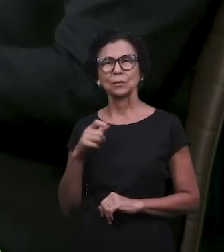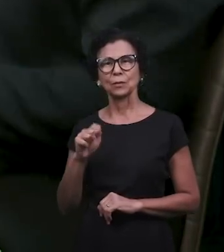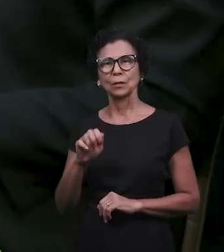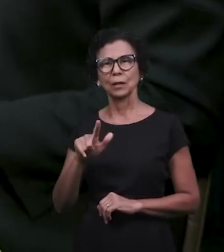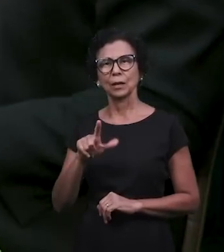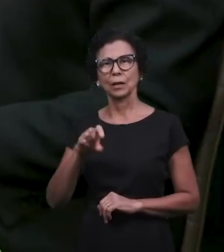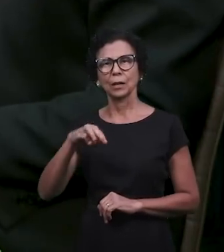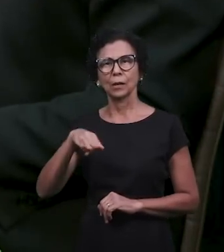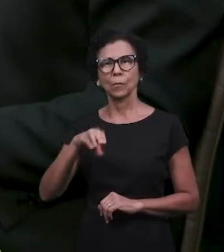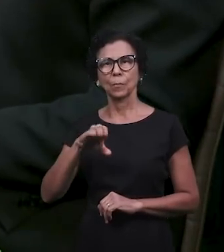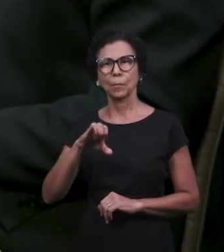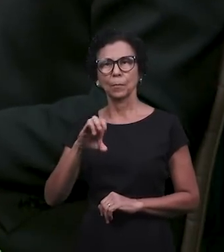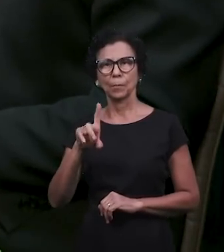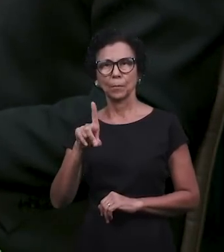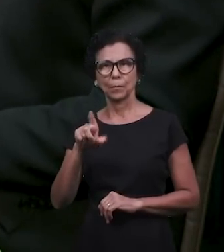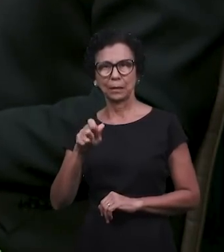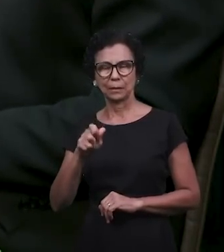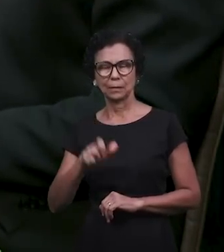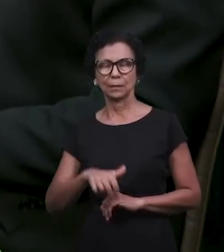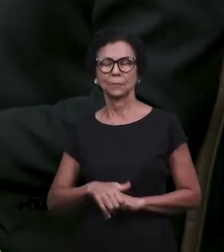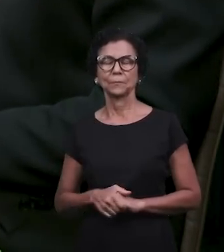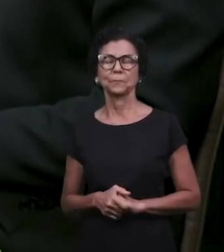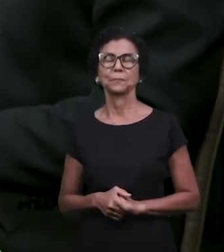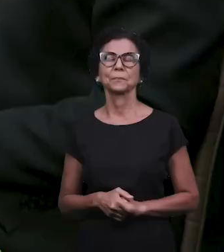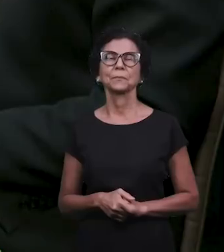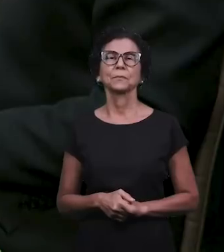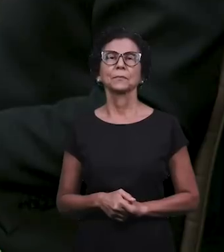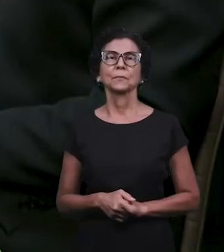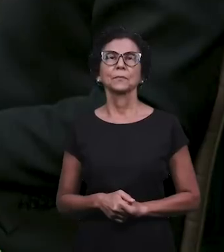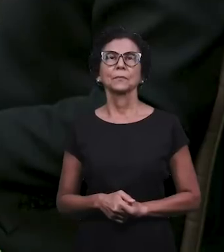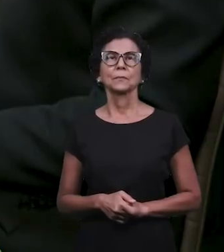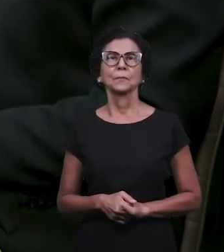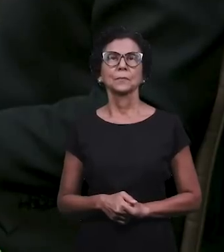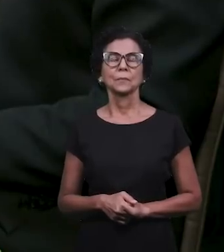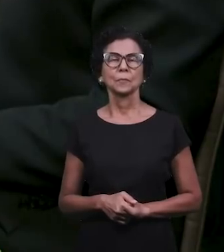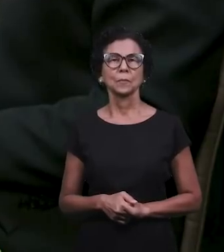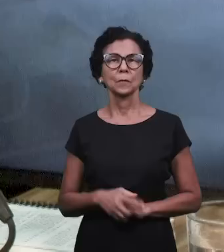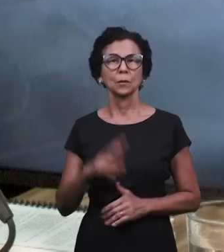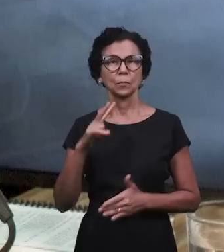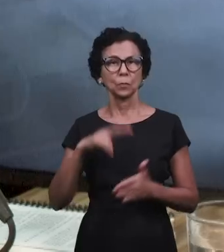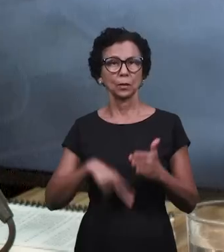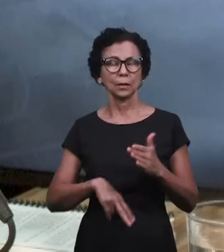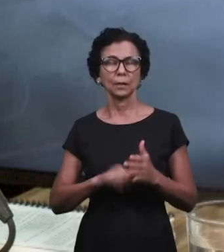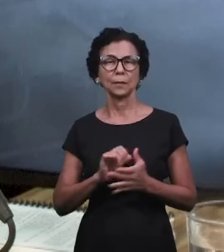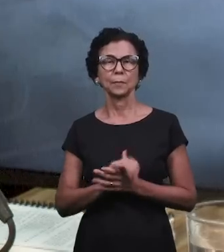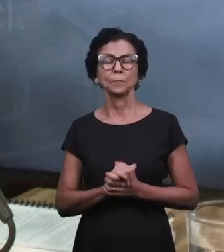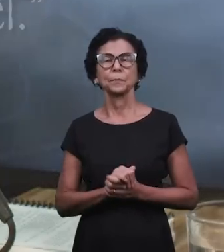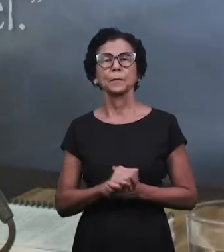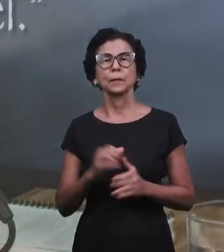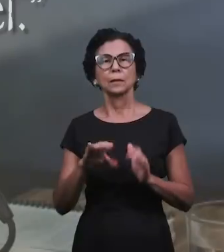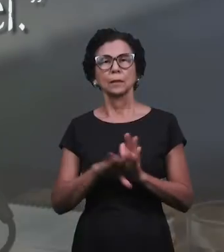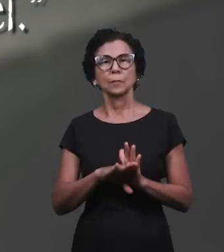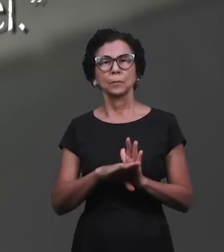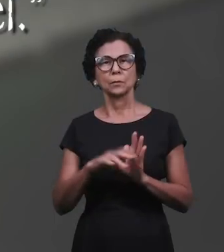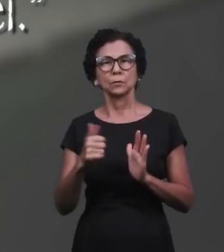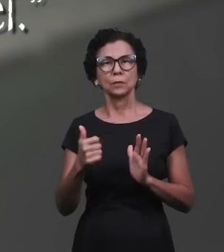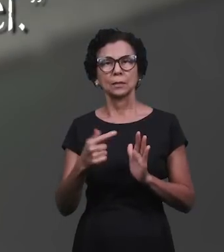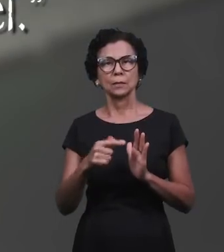nós começarmos o nosso programa de hoje. Muito bom. Que está no capítulo 17, versículo 6. Diz